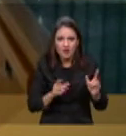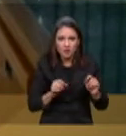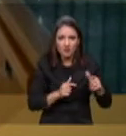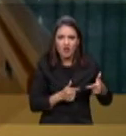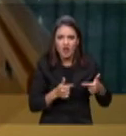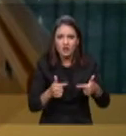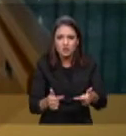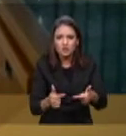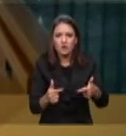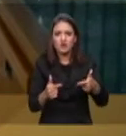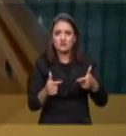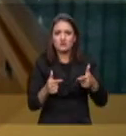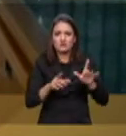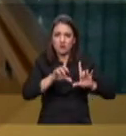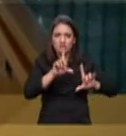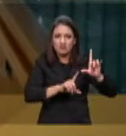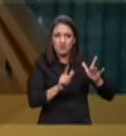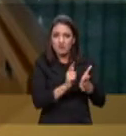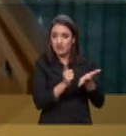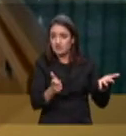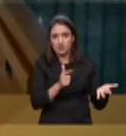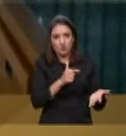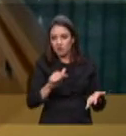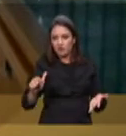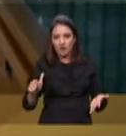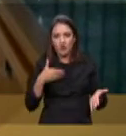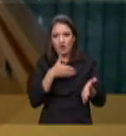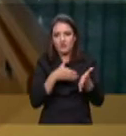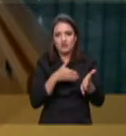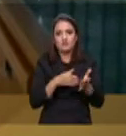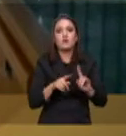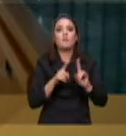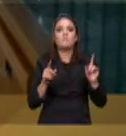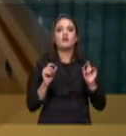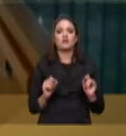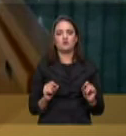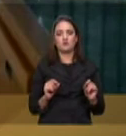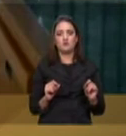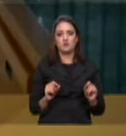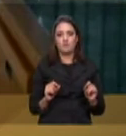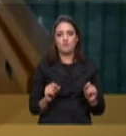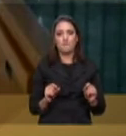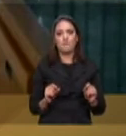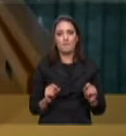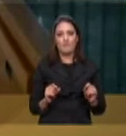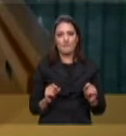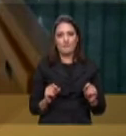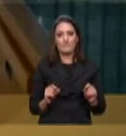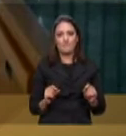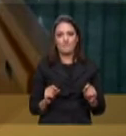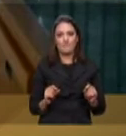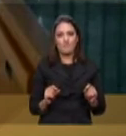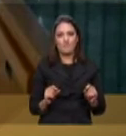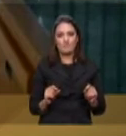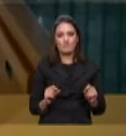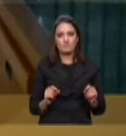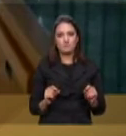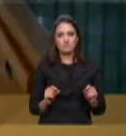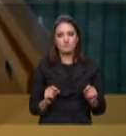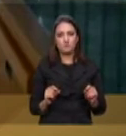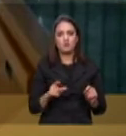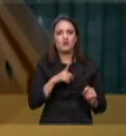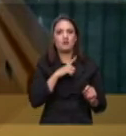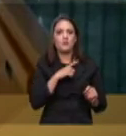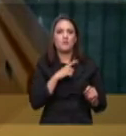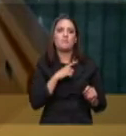atuação dos órgãos de imprensa não existe mais, a meu ver, a sua subsistência válida também deixou de ter sustentação do